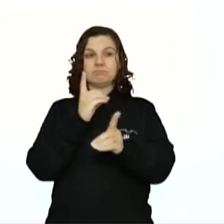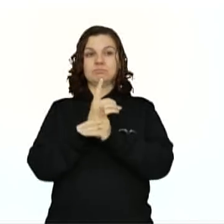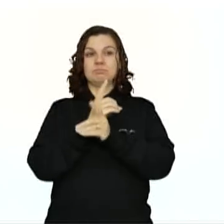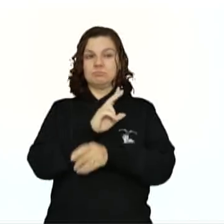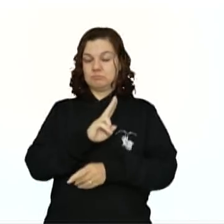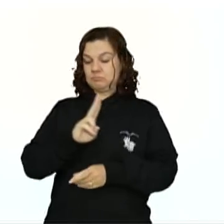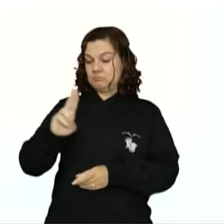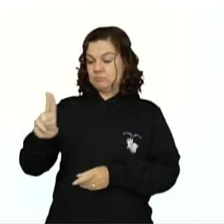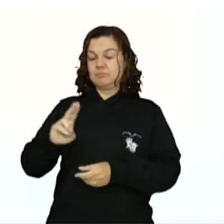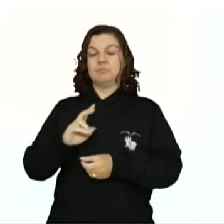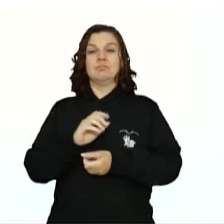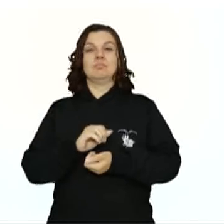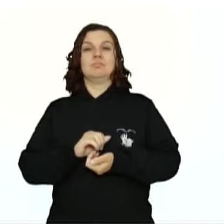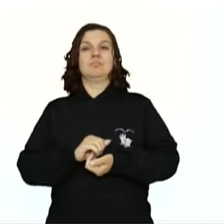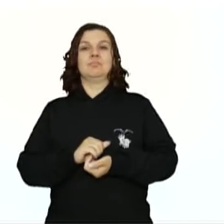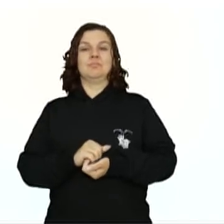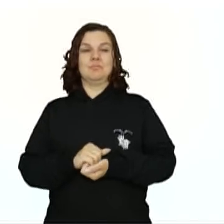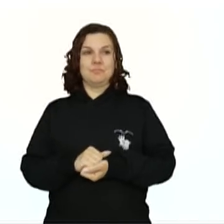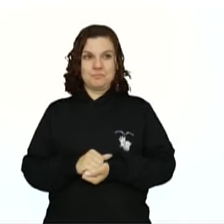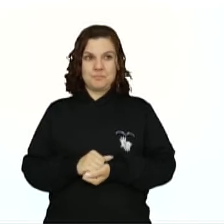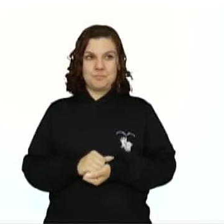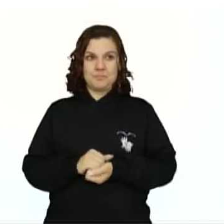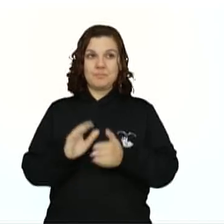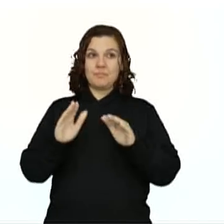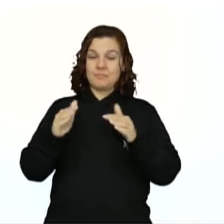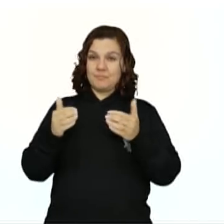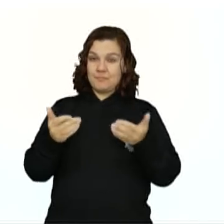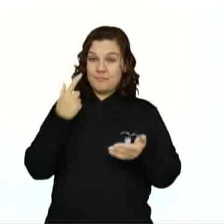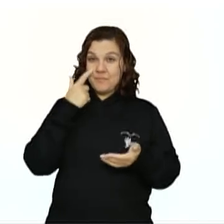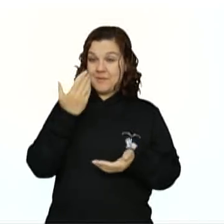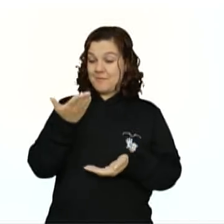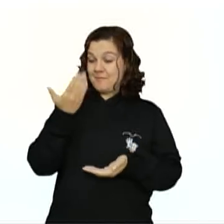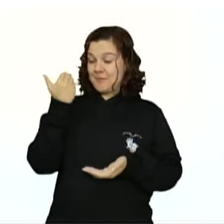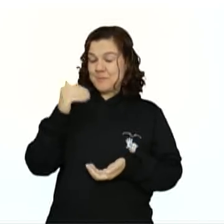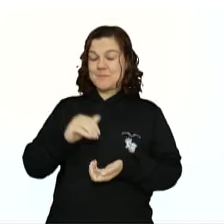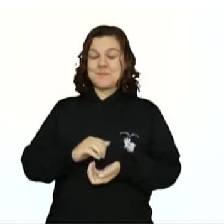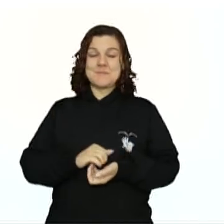D, identificar o nome. Vamos lá?